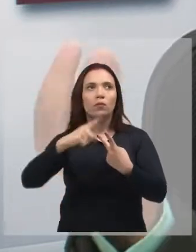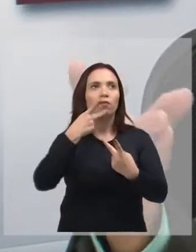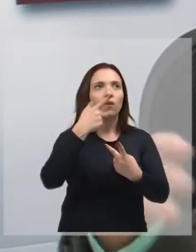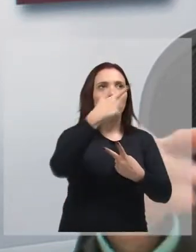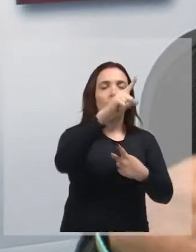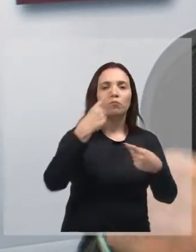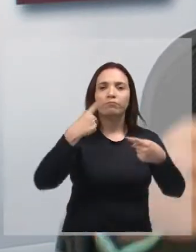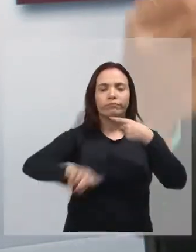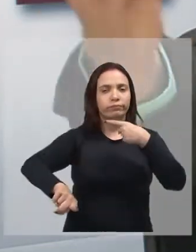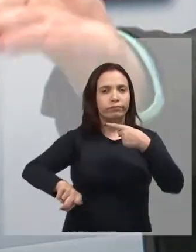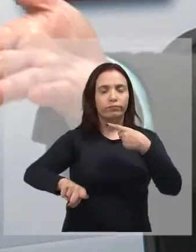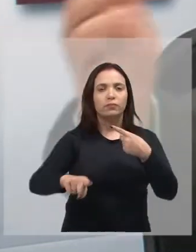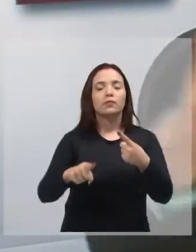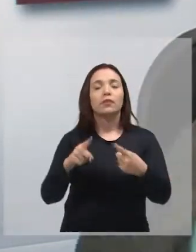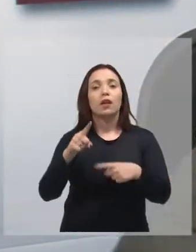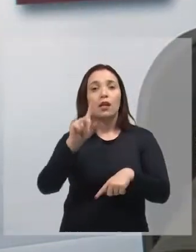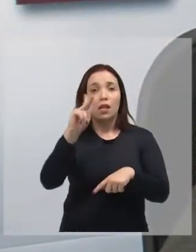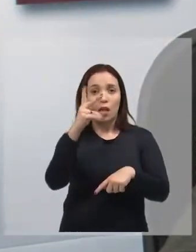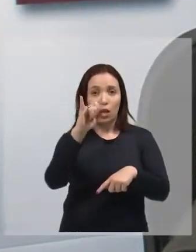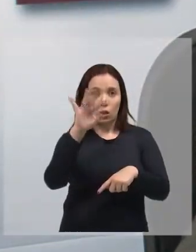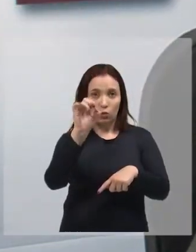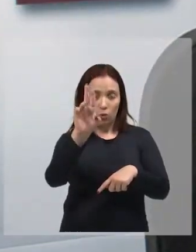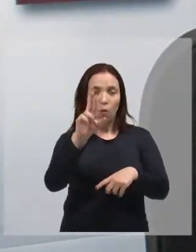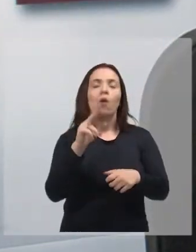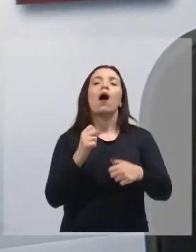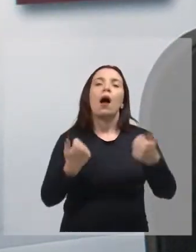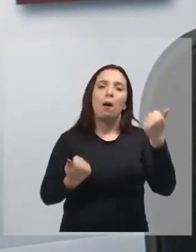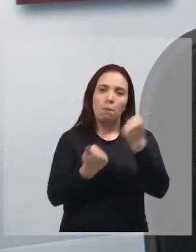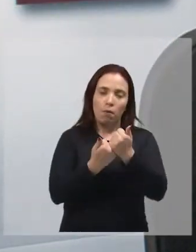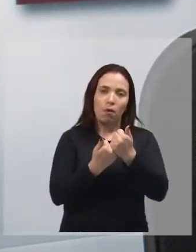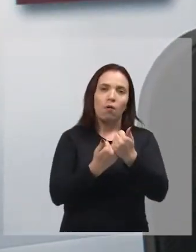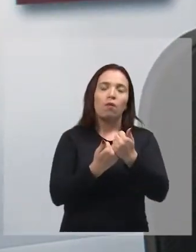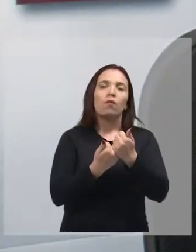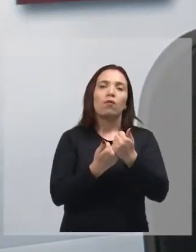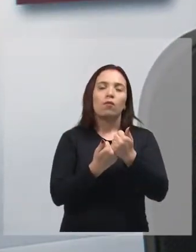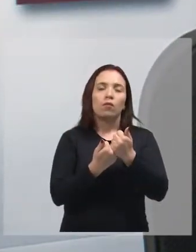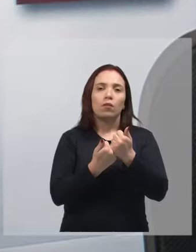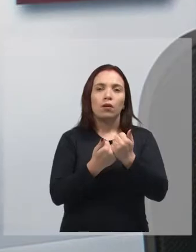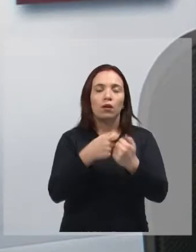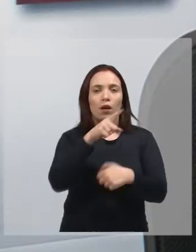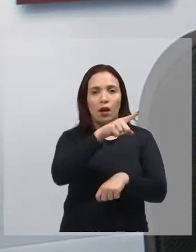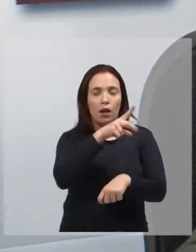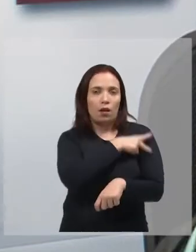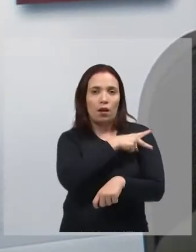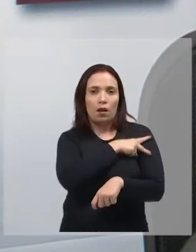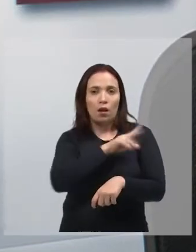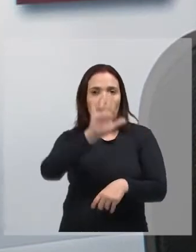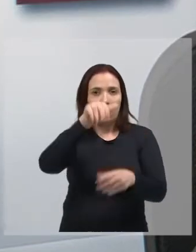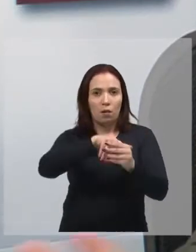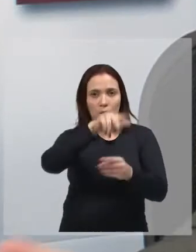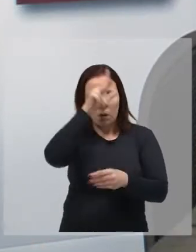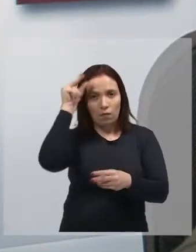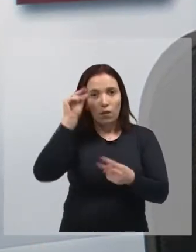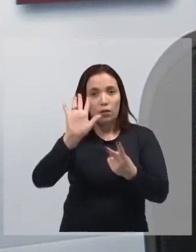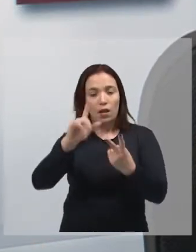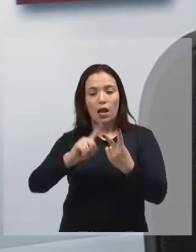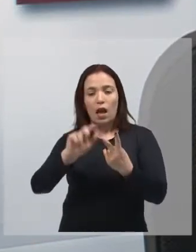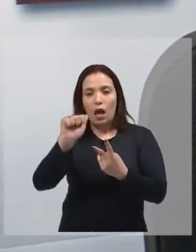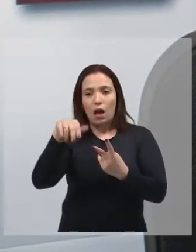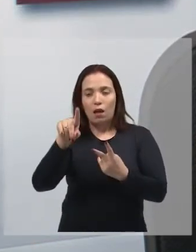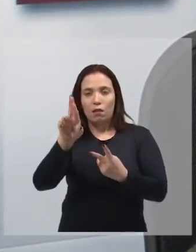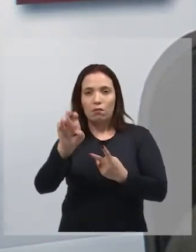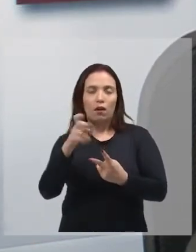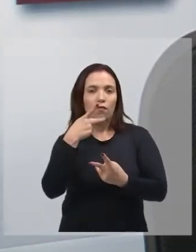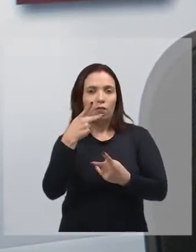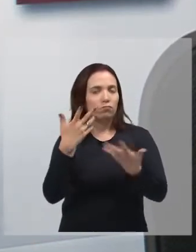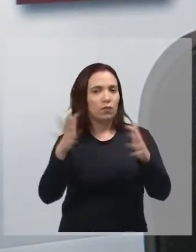O Heitor fala no processo de apoiamento ao deputado Capitão Wagner da Prefeitura de Fortaleza. O André disse, não, peraí, não é bem assim não.